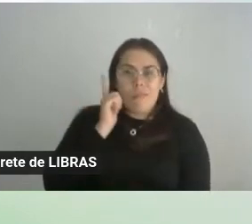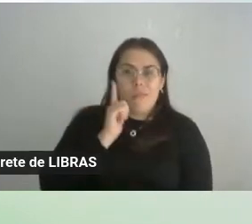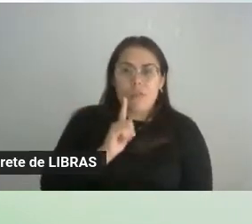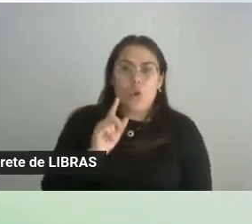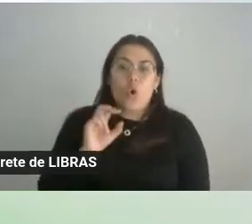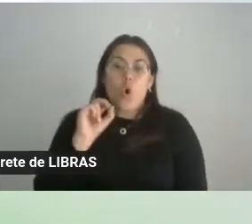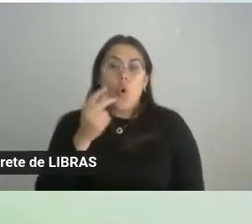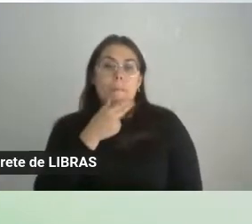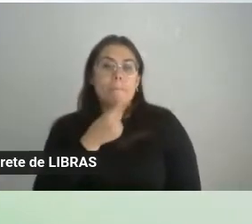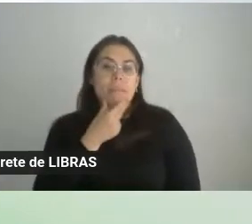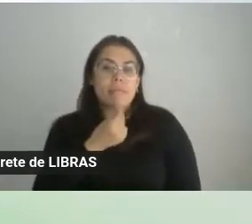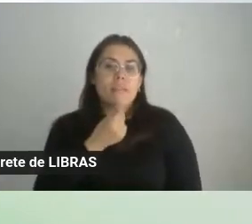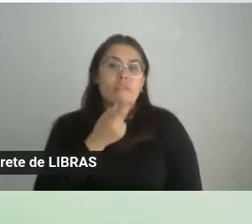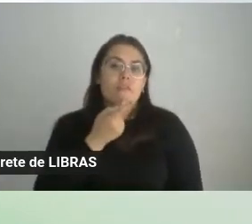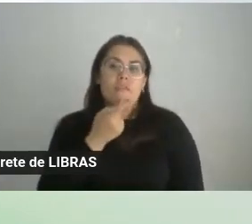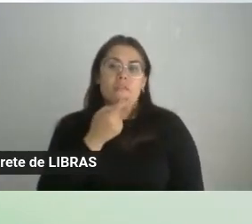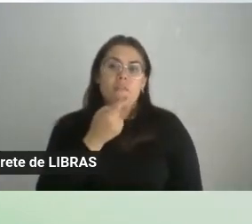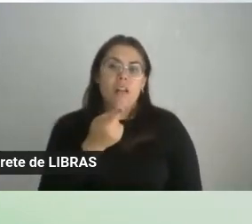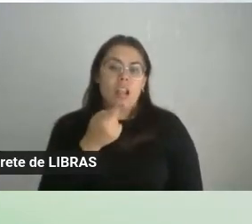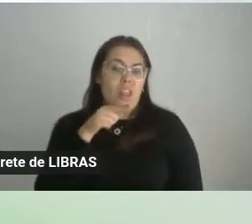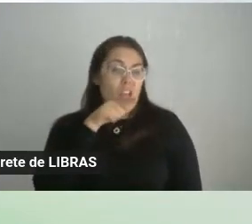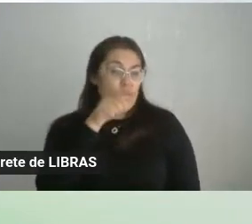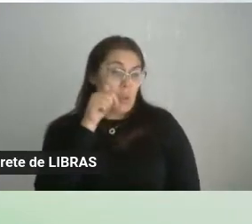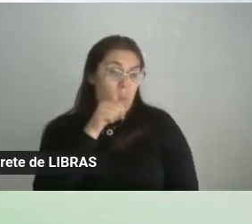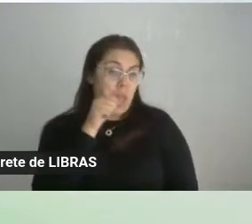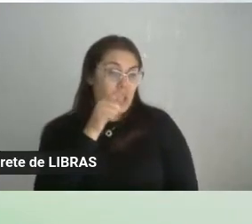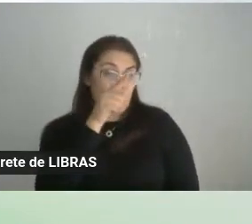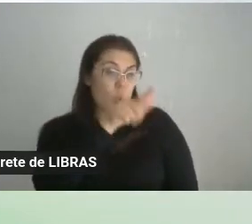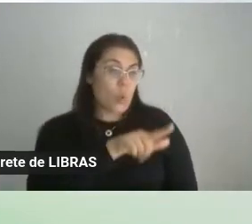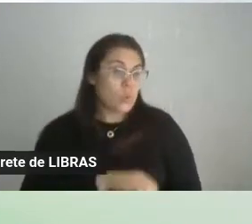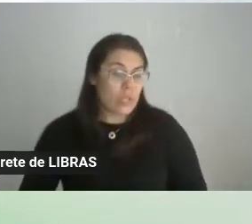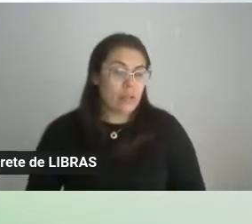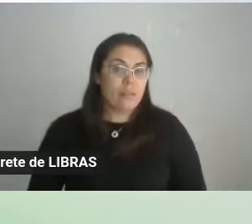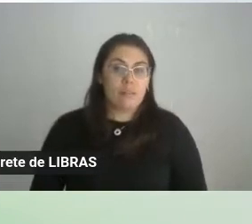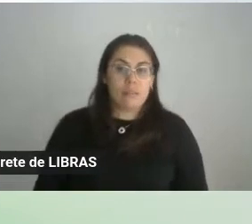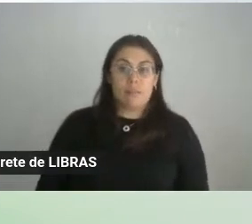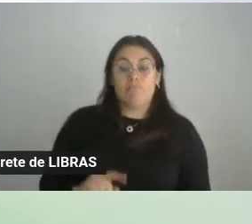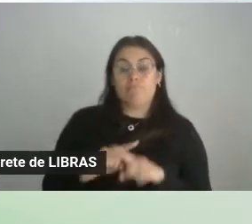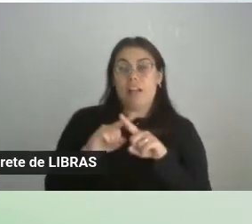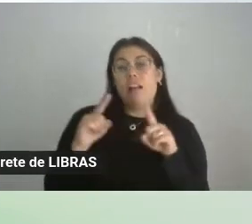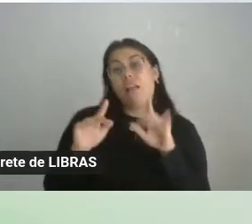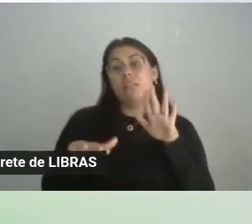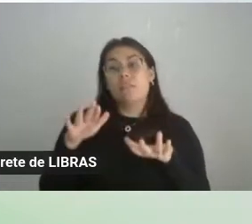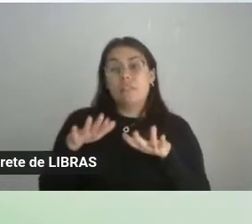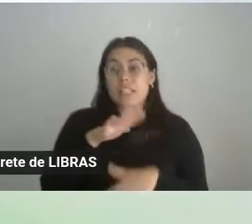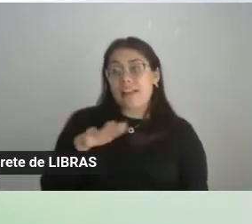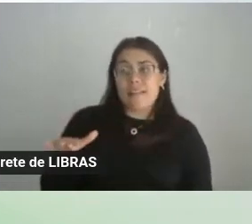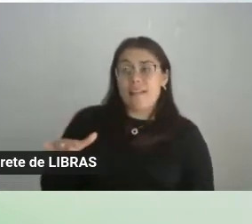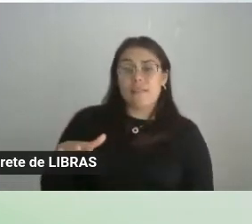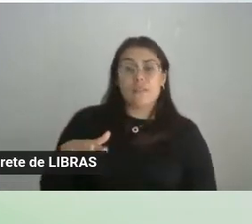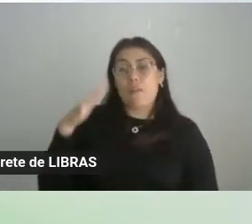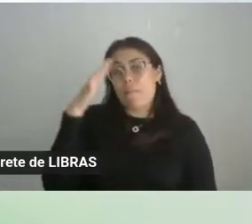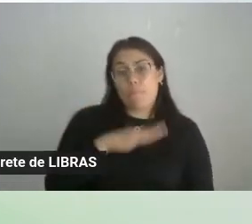menino, fazendo um comentário nesse sentido, porque às vezes ele não faz isso por mal, ele faz isso porque ele vem de uma estrutura, às vezes, da sociedade,